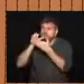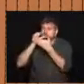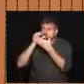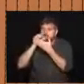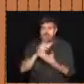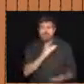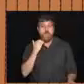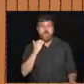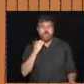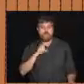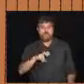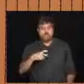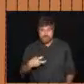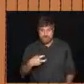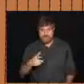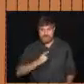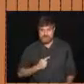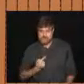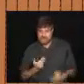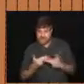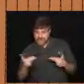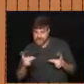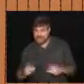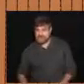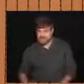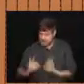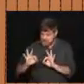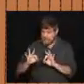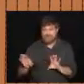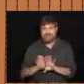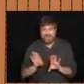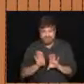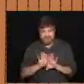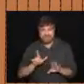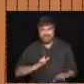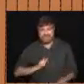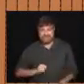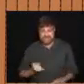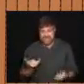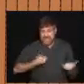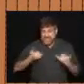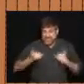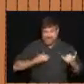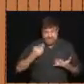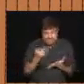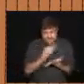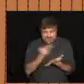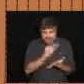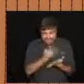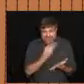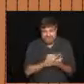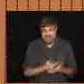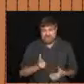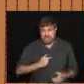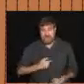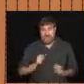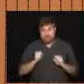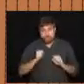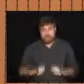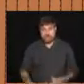nós temos uma coisa favorável e uma coisa muito desfavorável. Informação. Informação